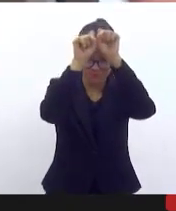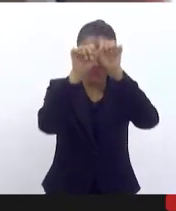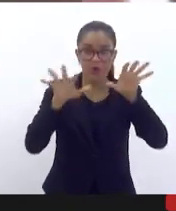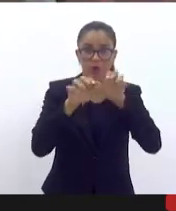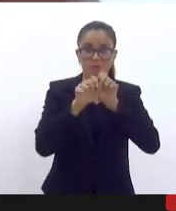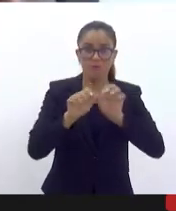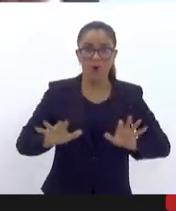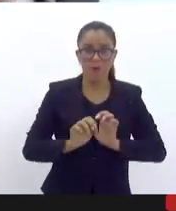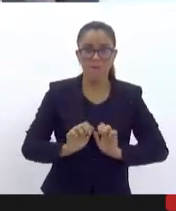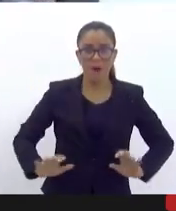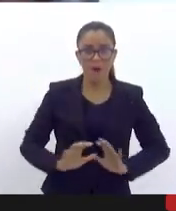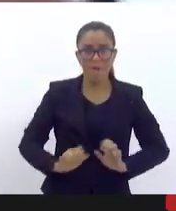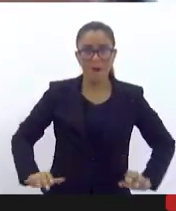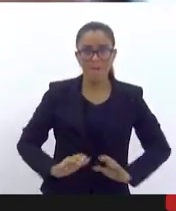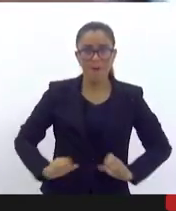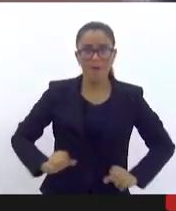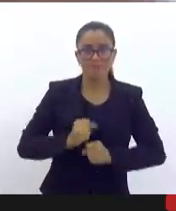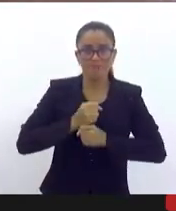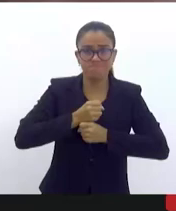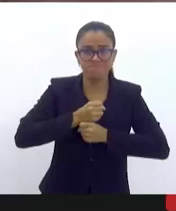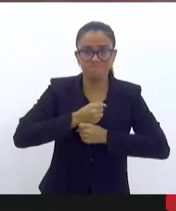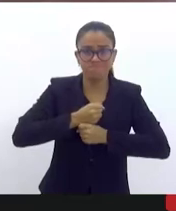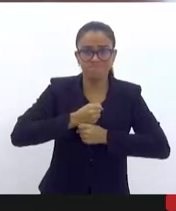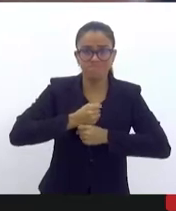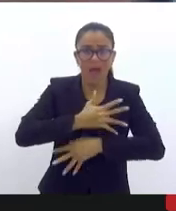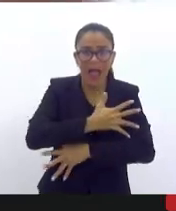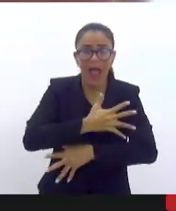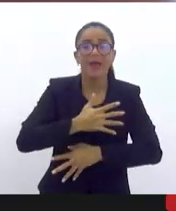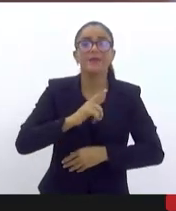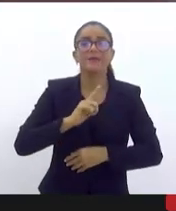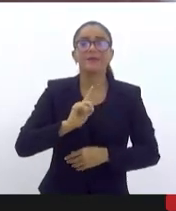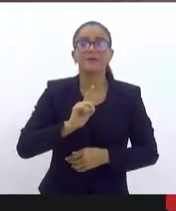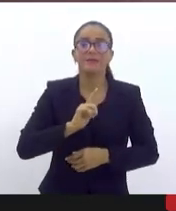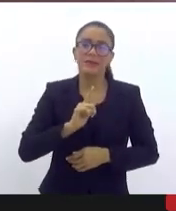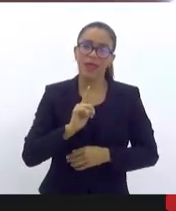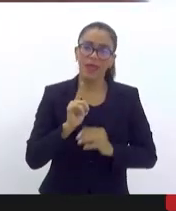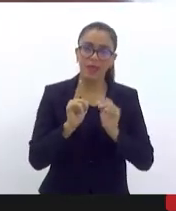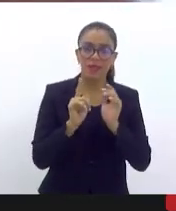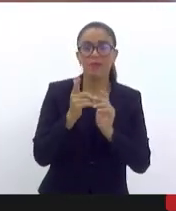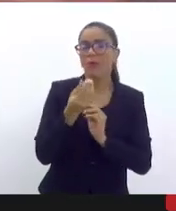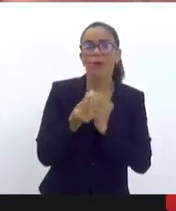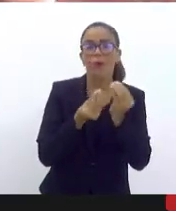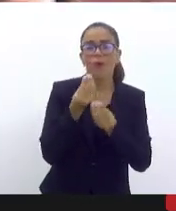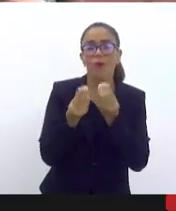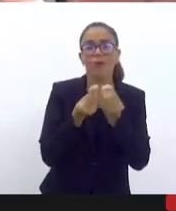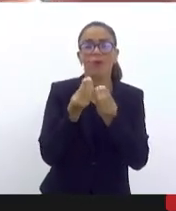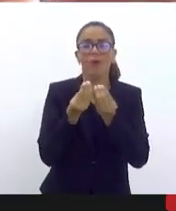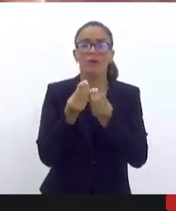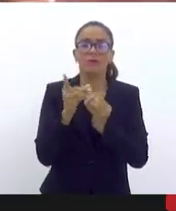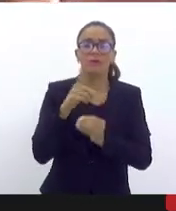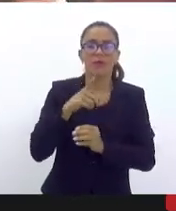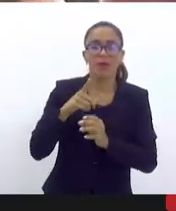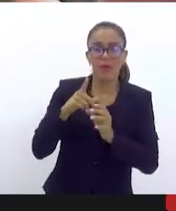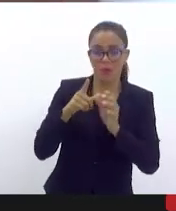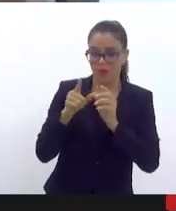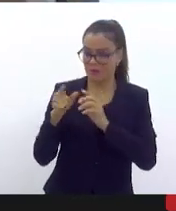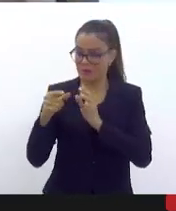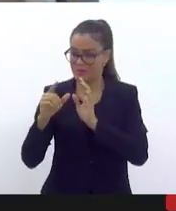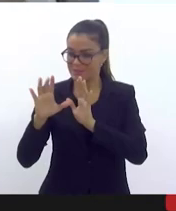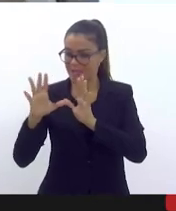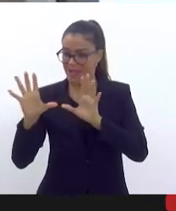as suas estruturas todos os seus sistemas eles são modulados por um sistema que excita um sistema que